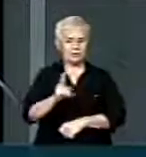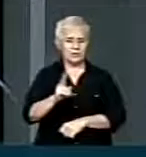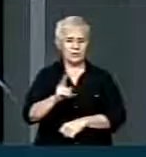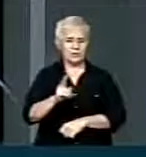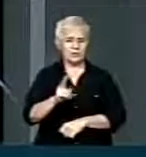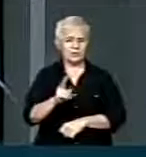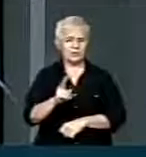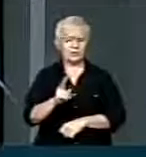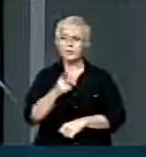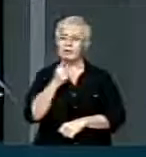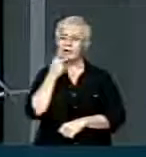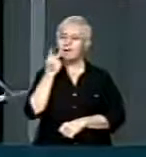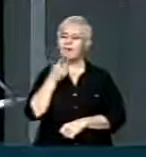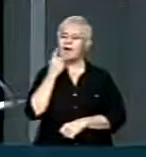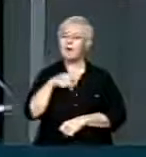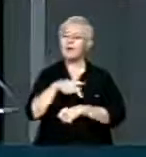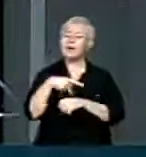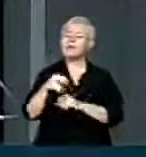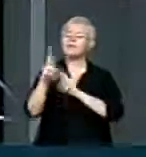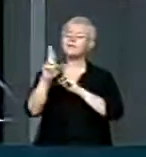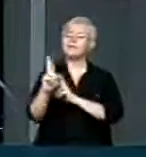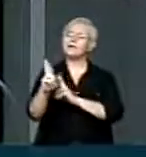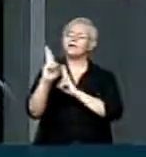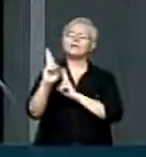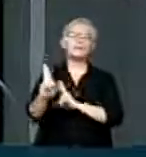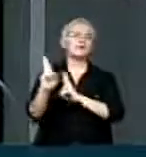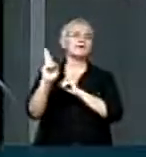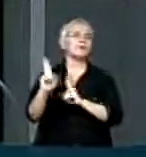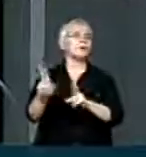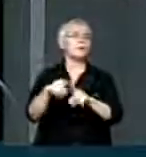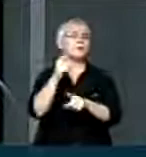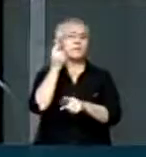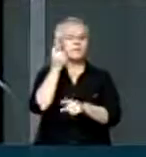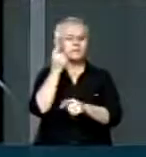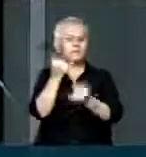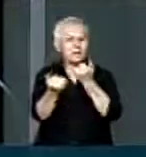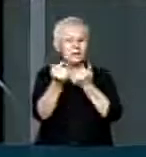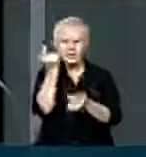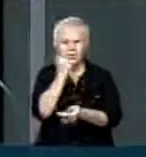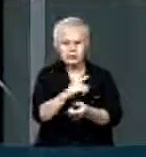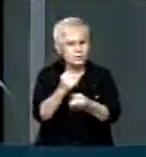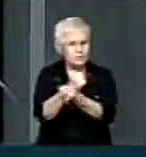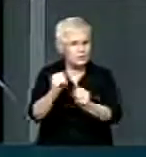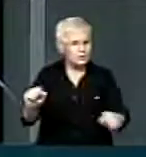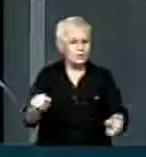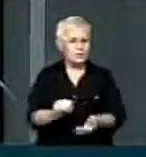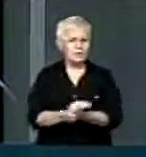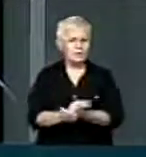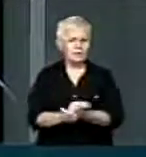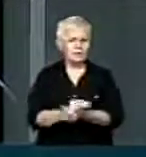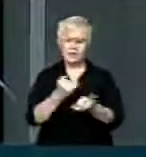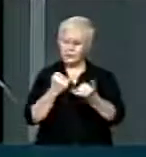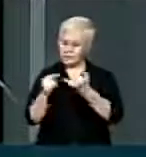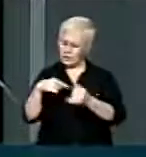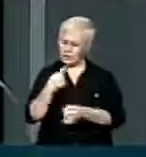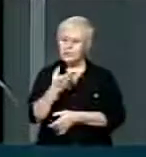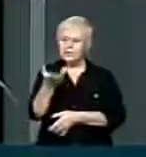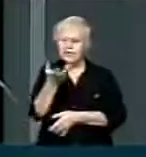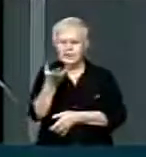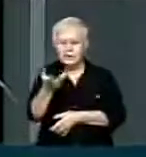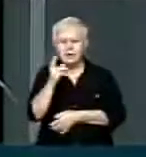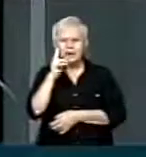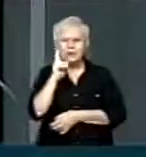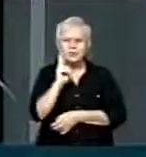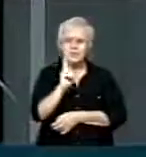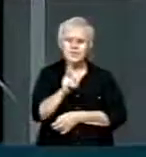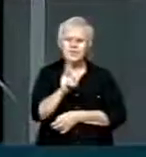país da esperança, mas não vemos uma saída. Parece que quanto mais nós desejamos ver o